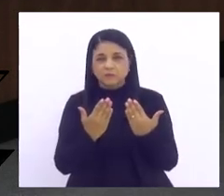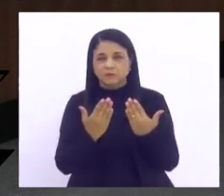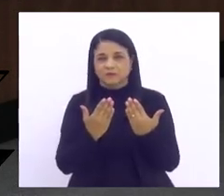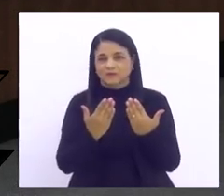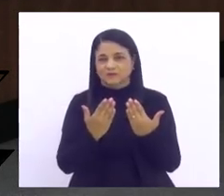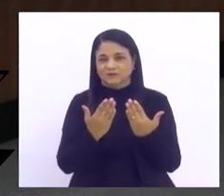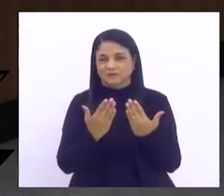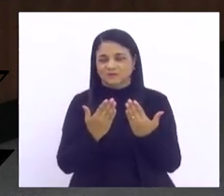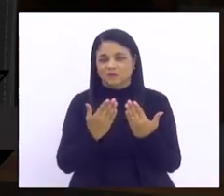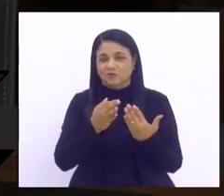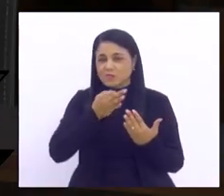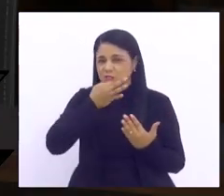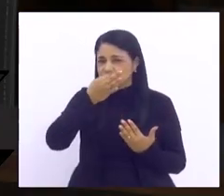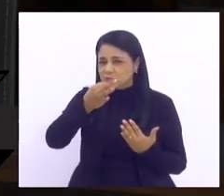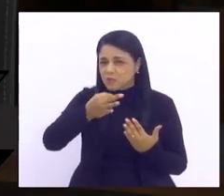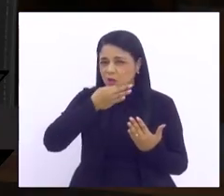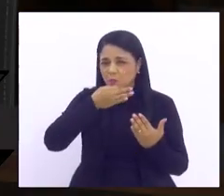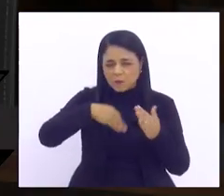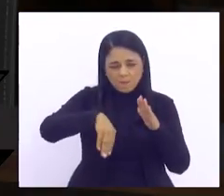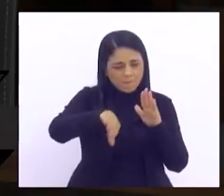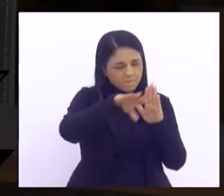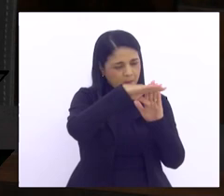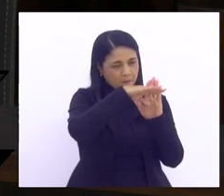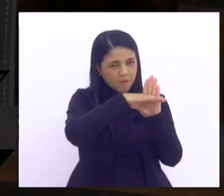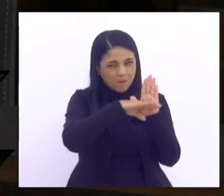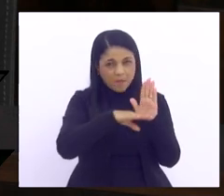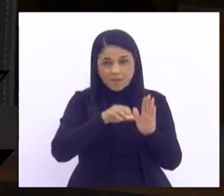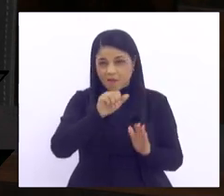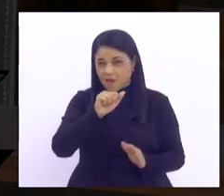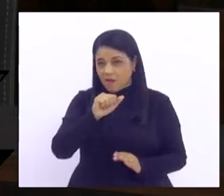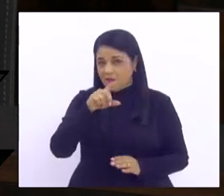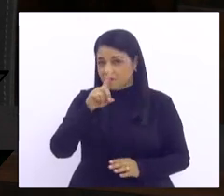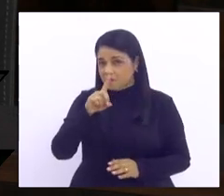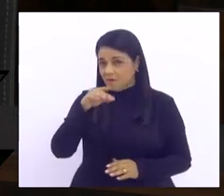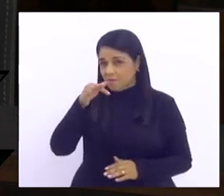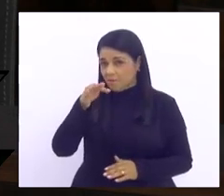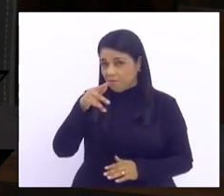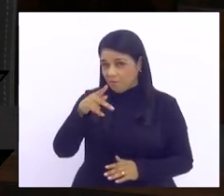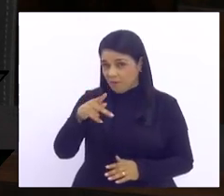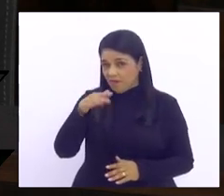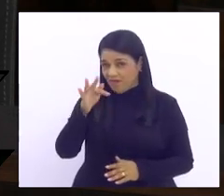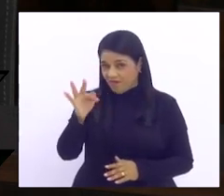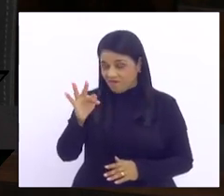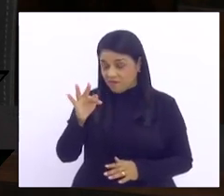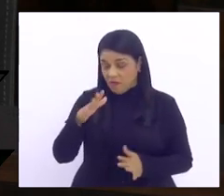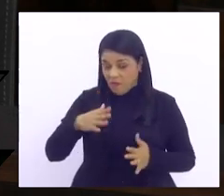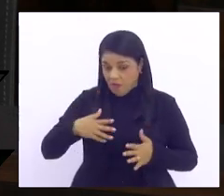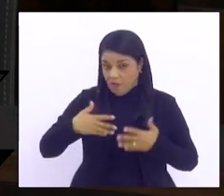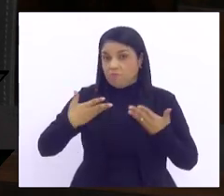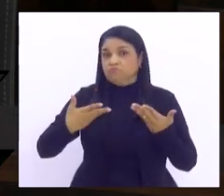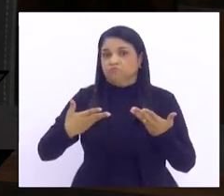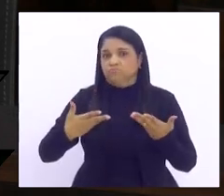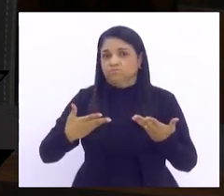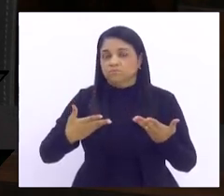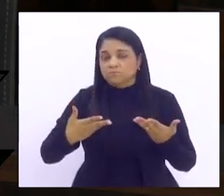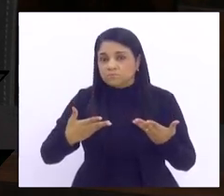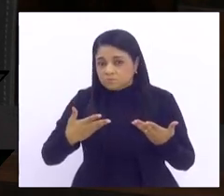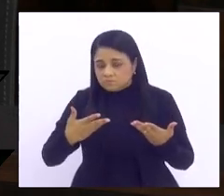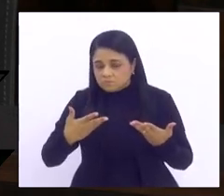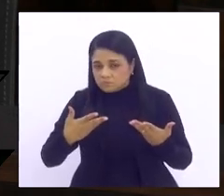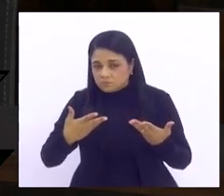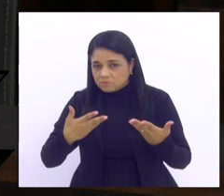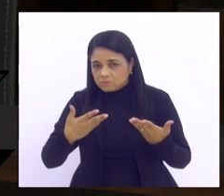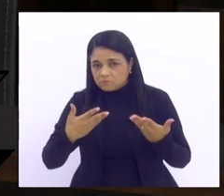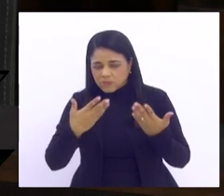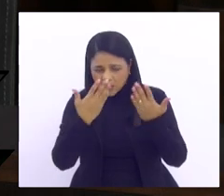os argumentos trazidos pela ADPF, o que se revela é algo realmente assustador. Em